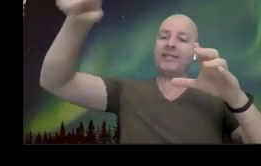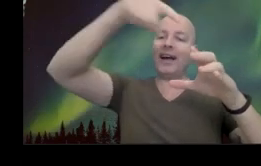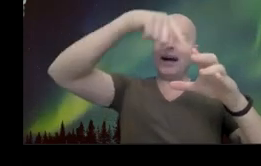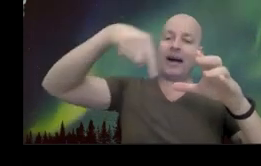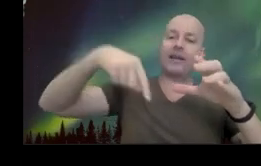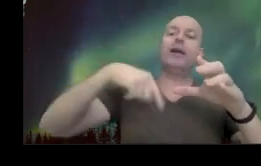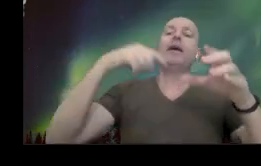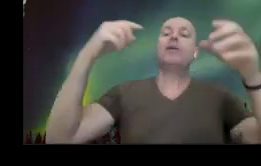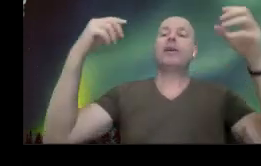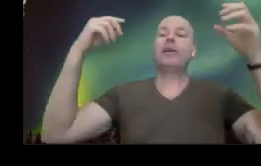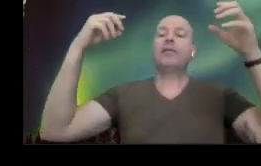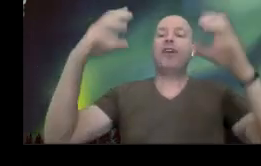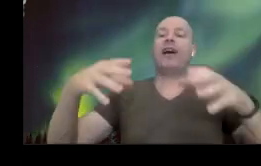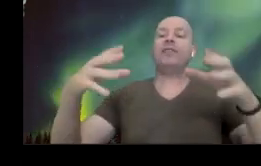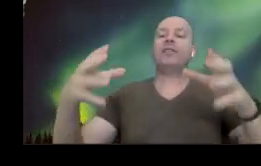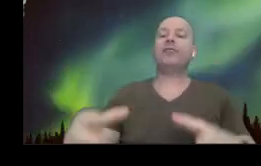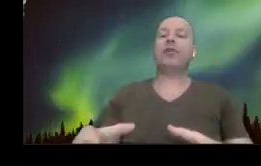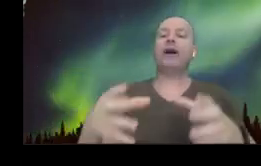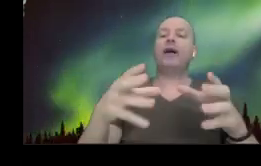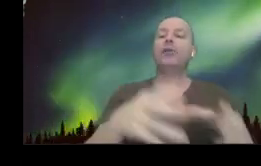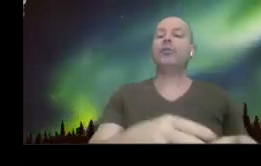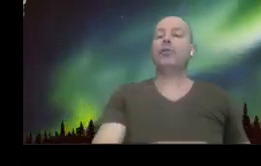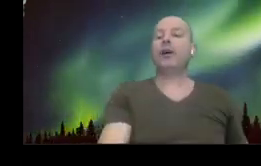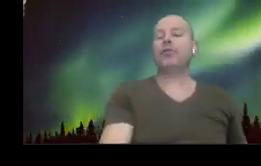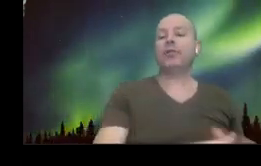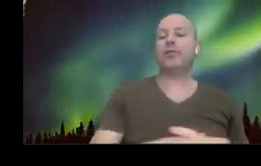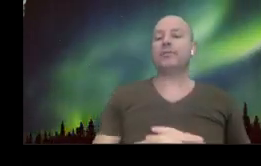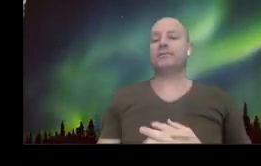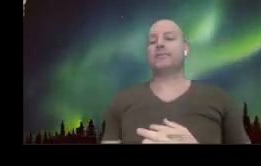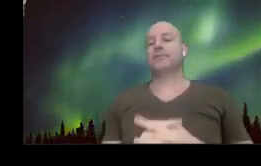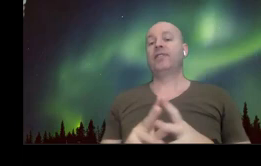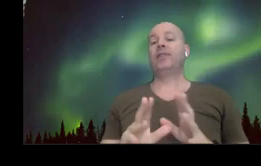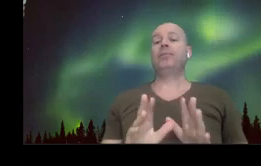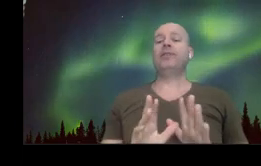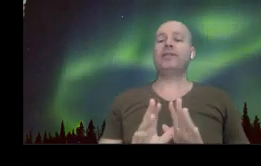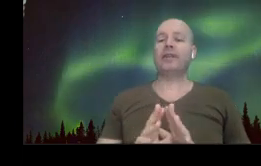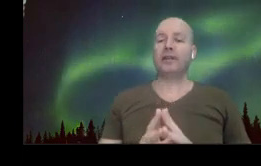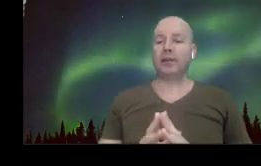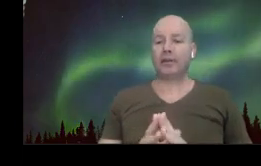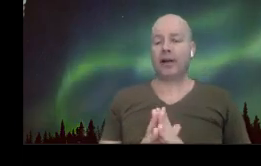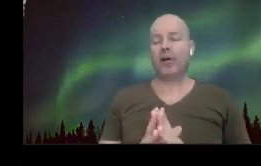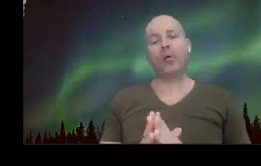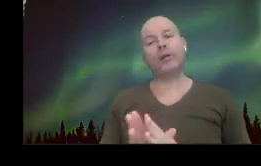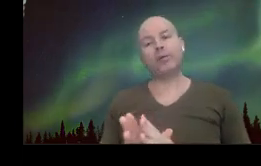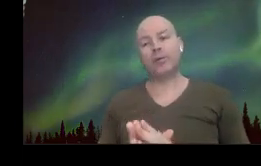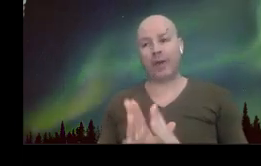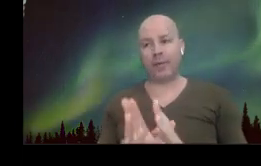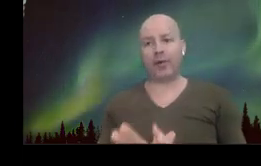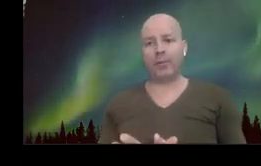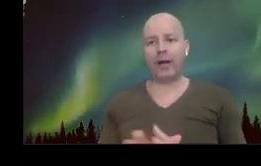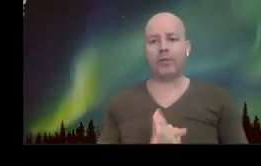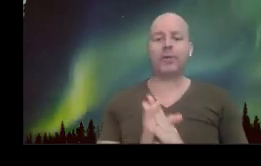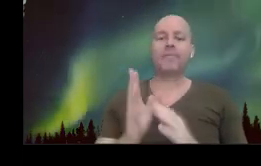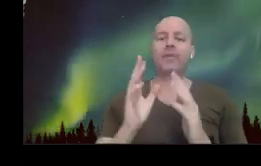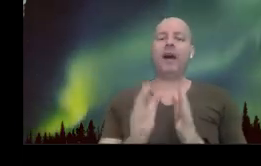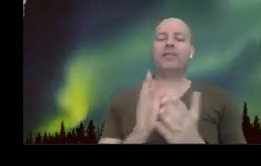polígono, essa área, vai se transformar numa unidade de conservação. Simples assim, tá? Ou não, o que é